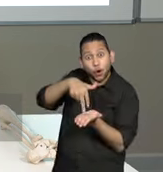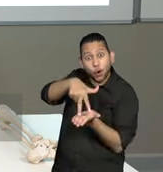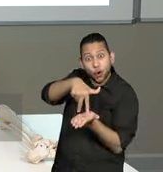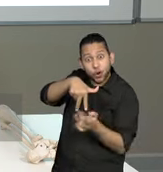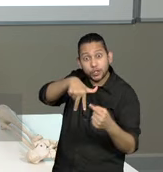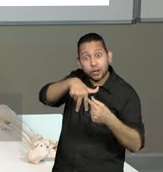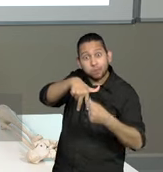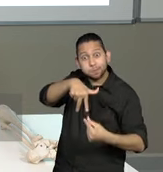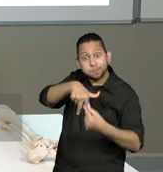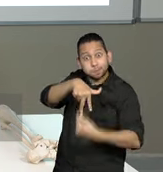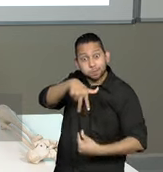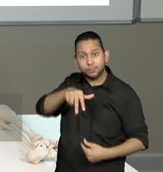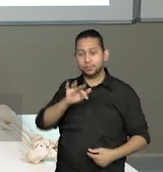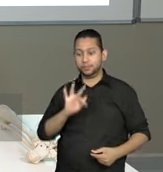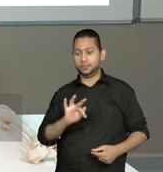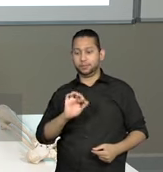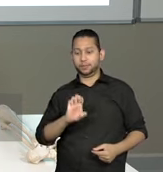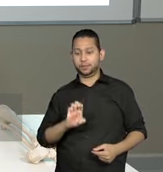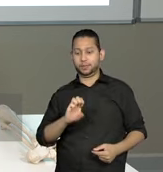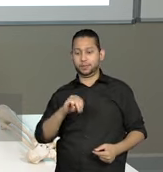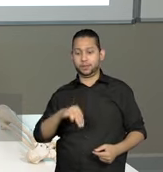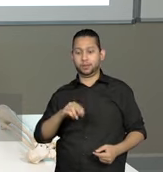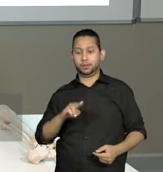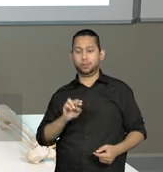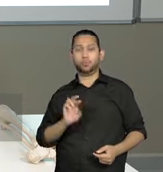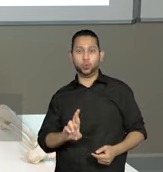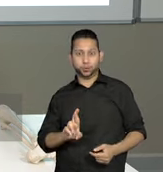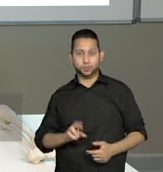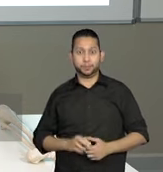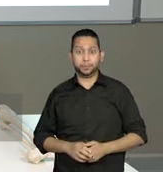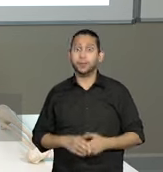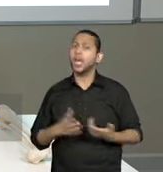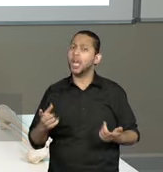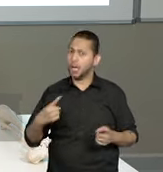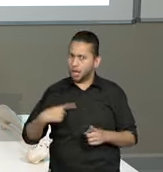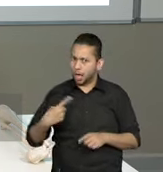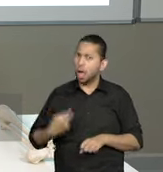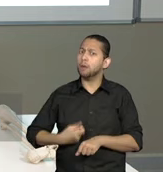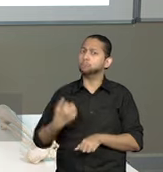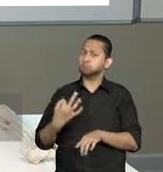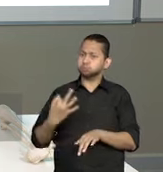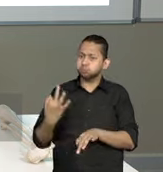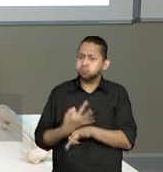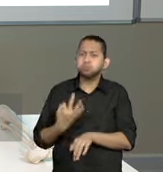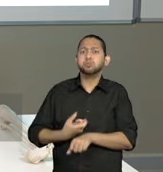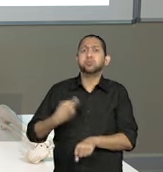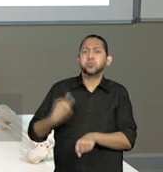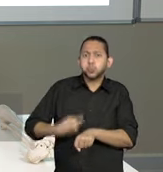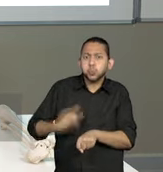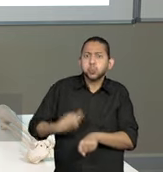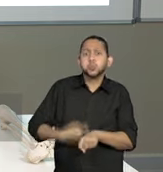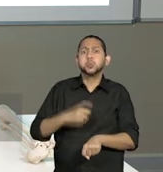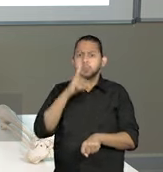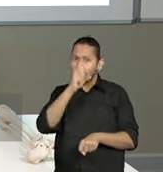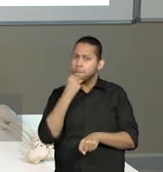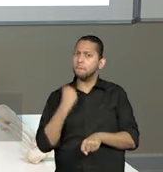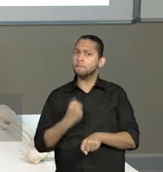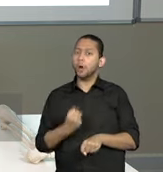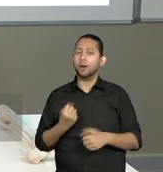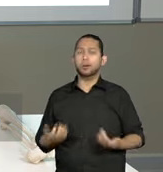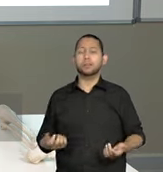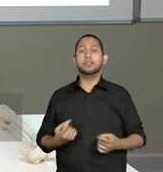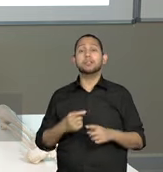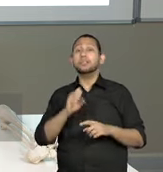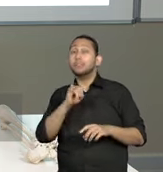chamado fêmur, tá? Ele é bem resistente e ele só